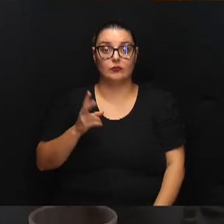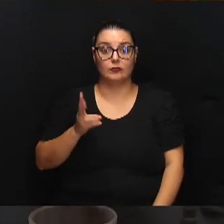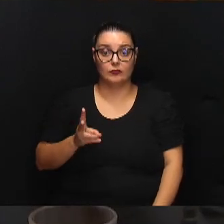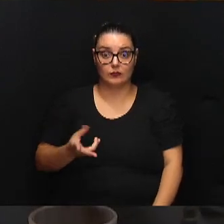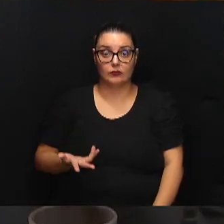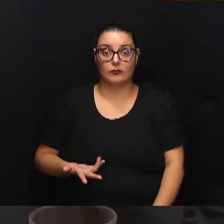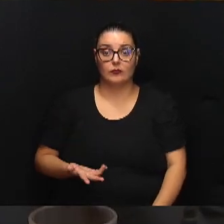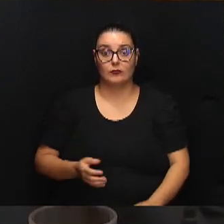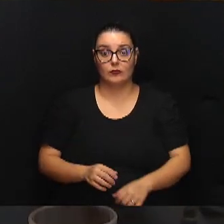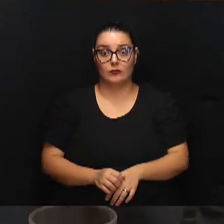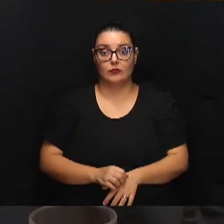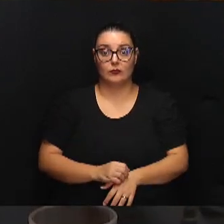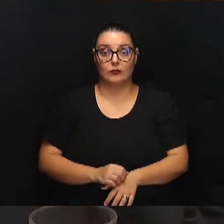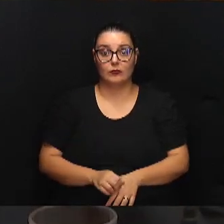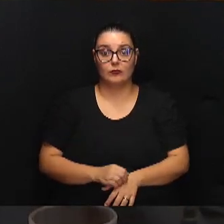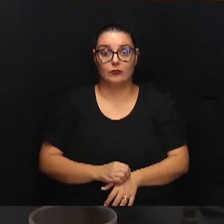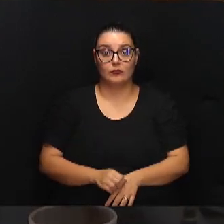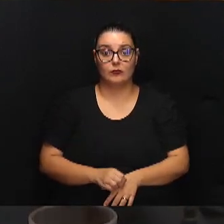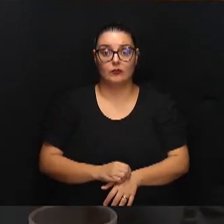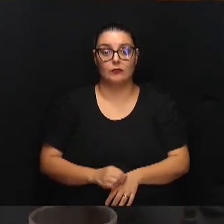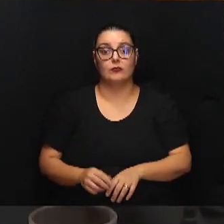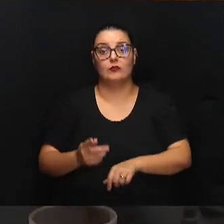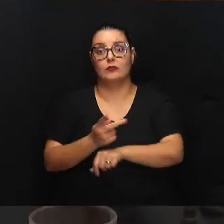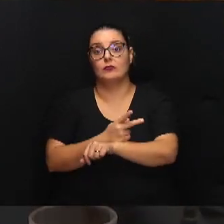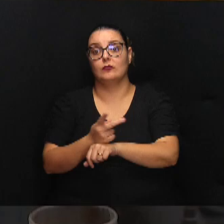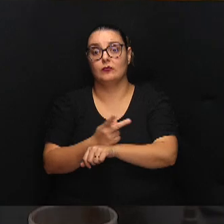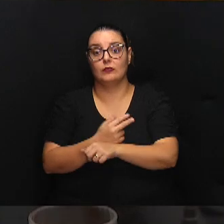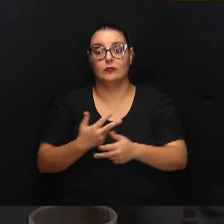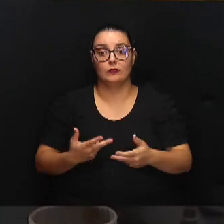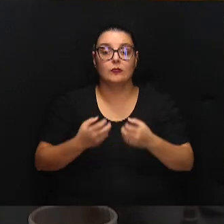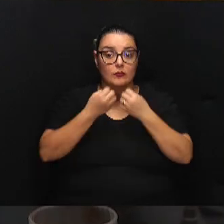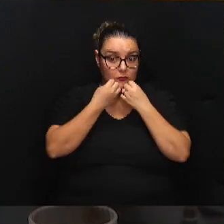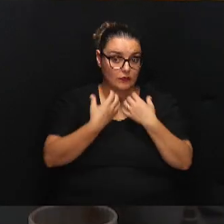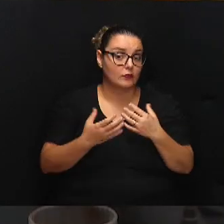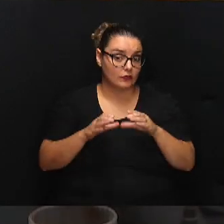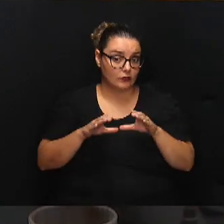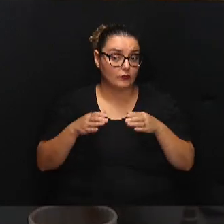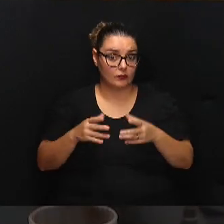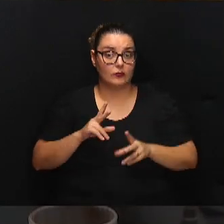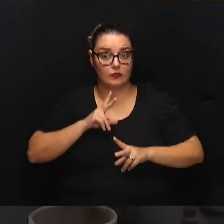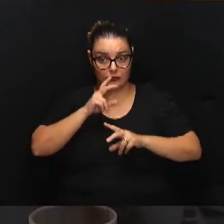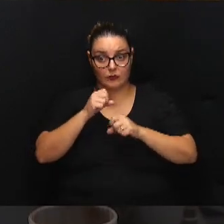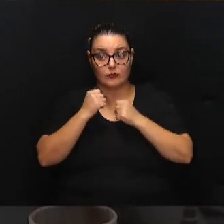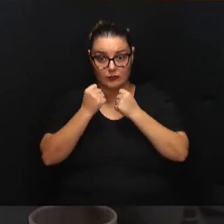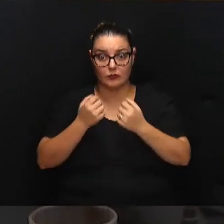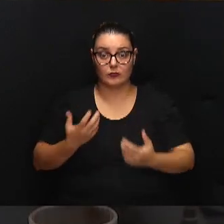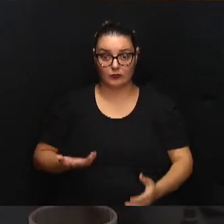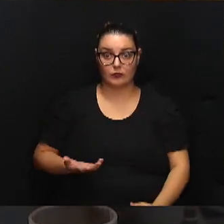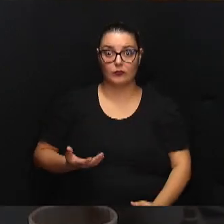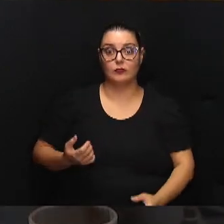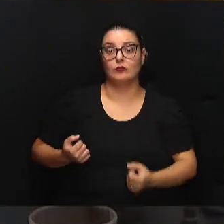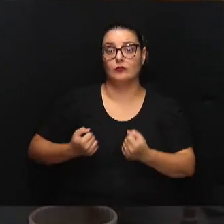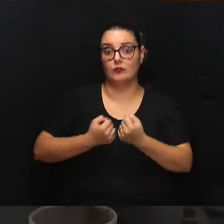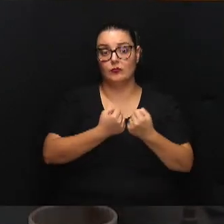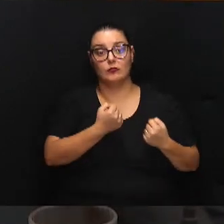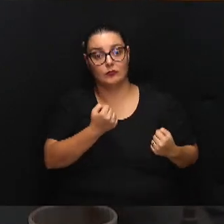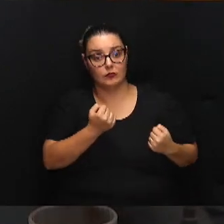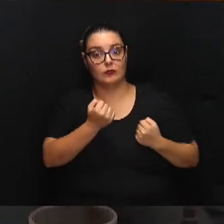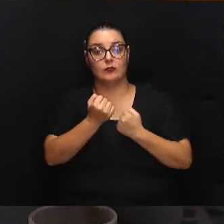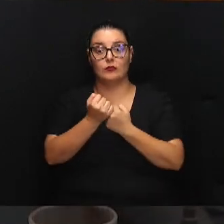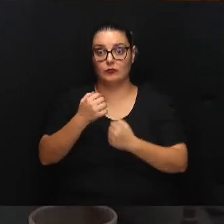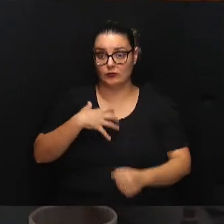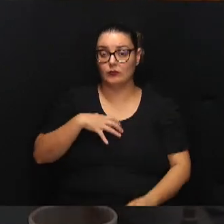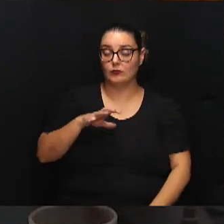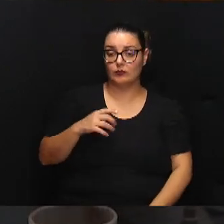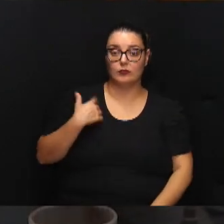sempre, gente, atrás disso. E que bom que a comunidade ela é forte, né? Que ela se apoia. Que é isso, a